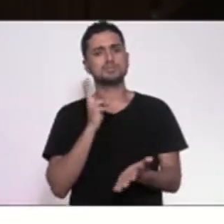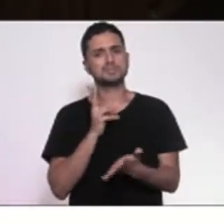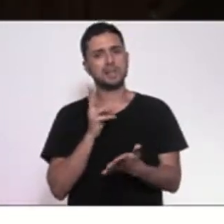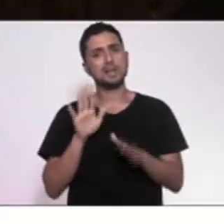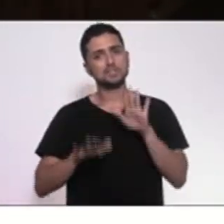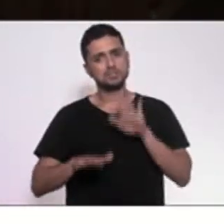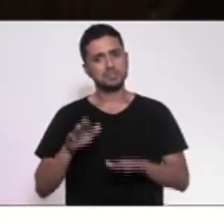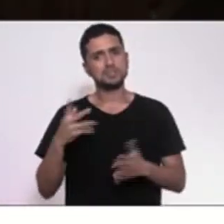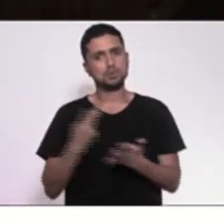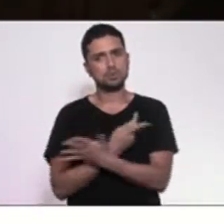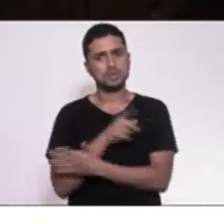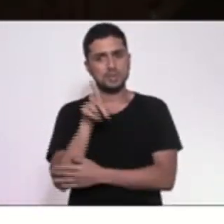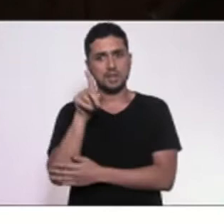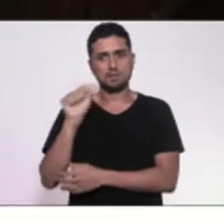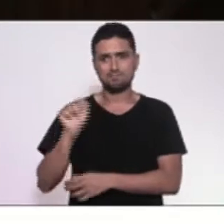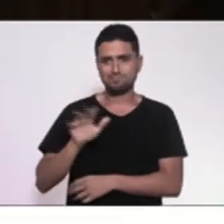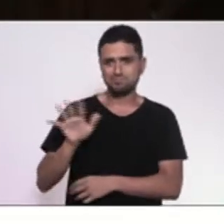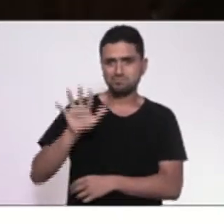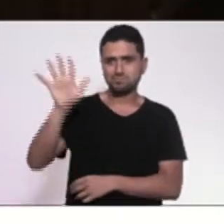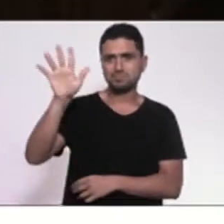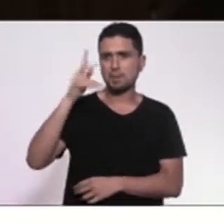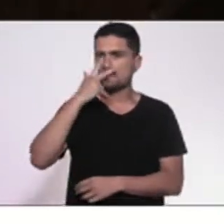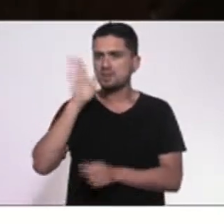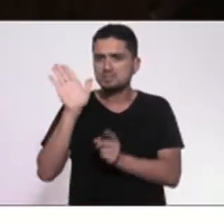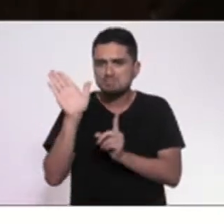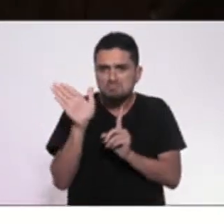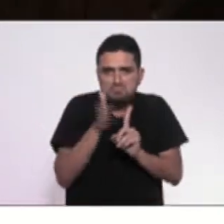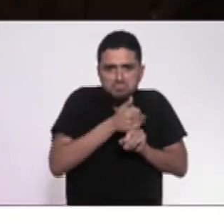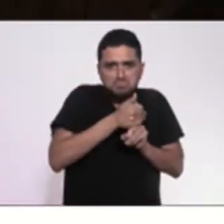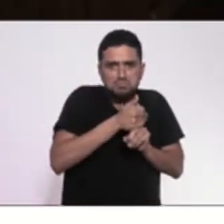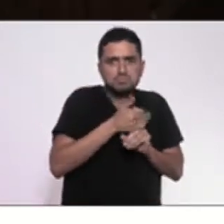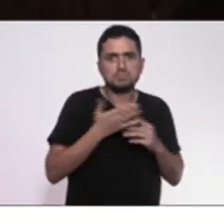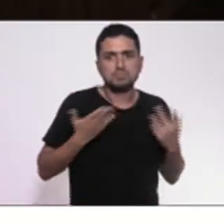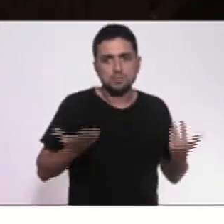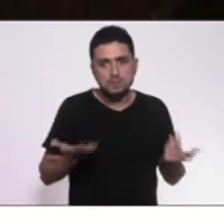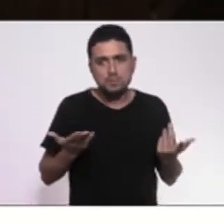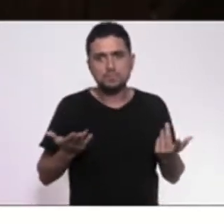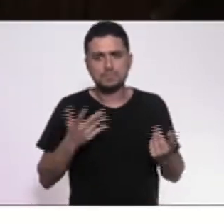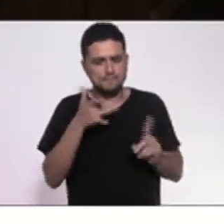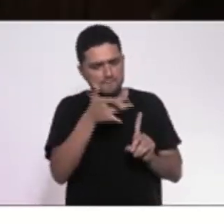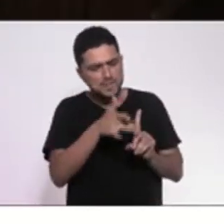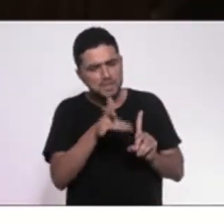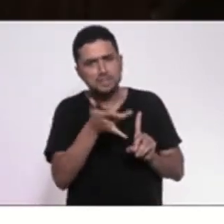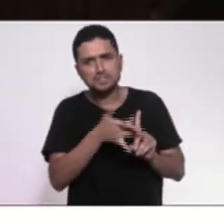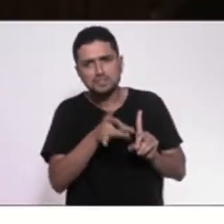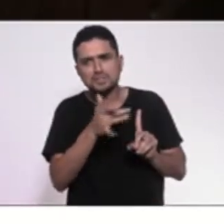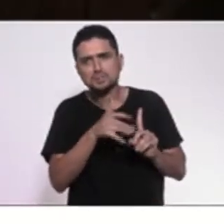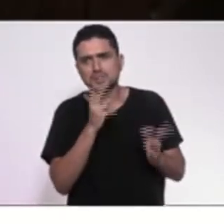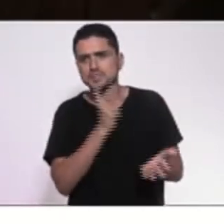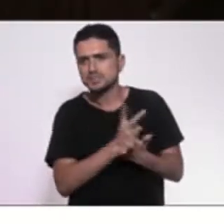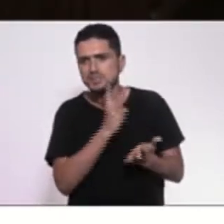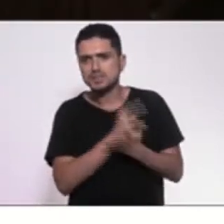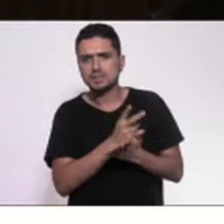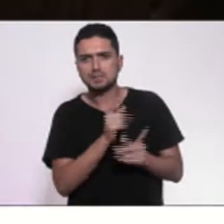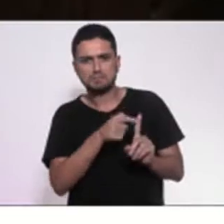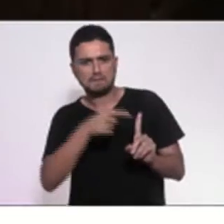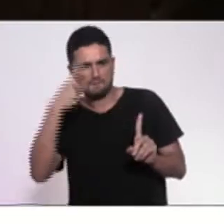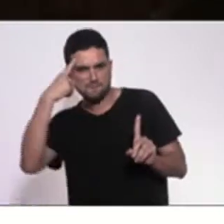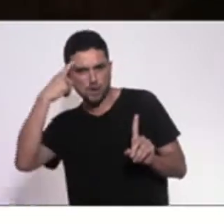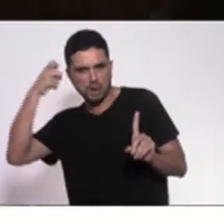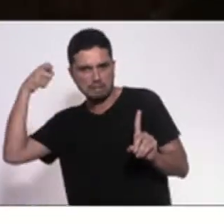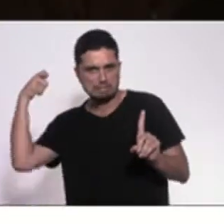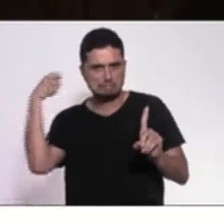na favela e na periferia, são invisibilizadas e, portanto, são vítimas concretas de violência.